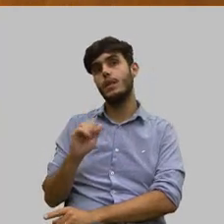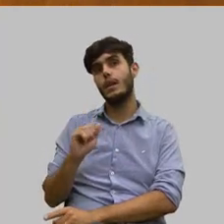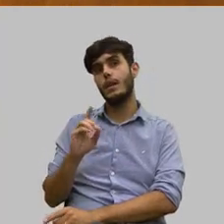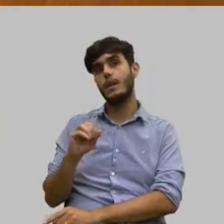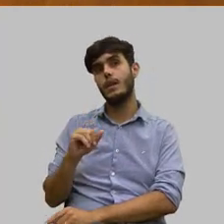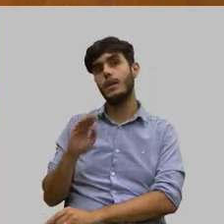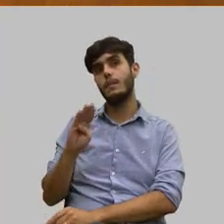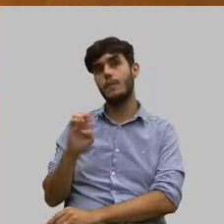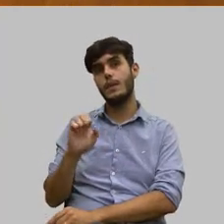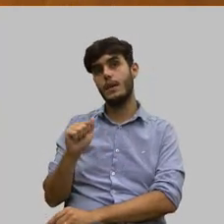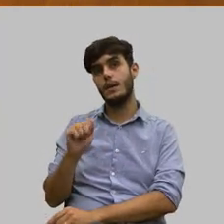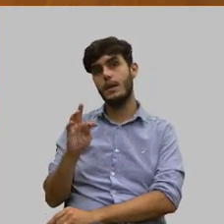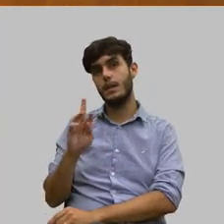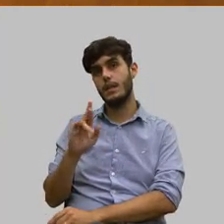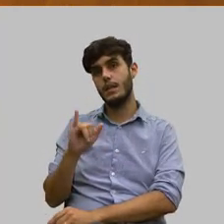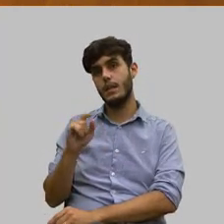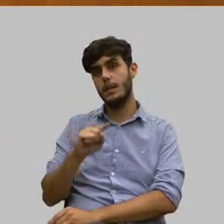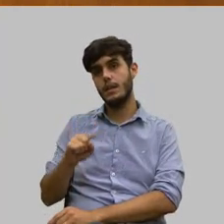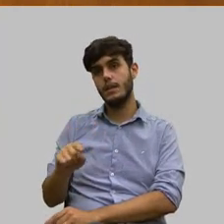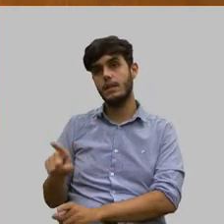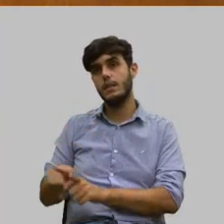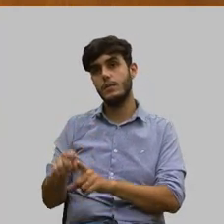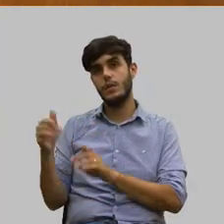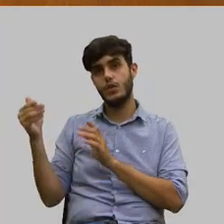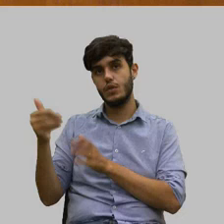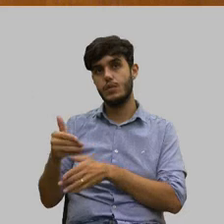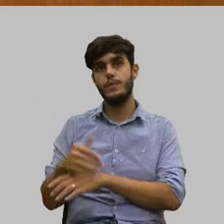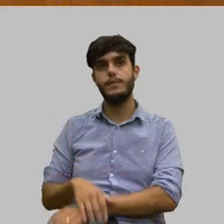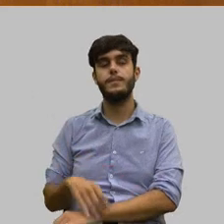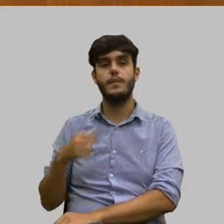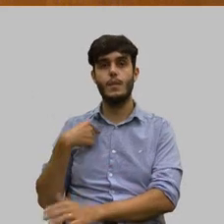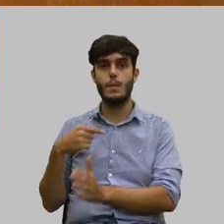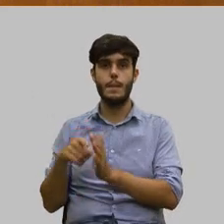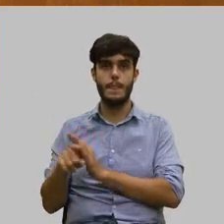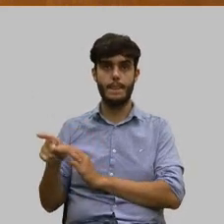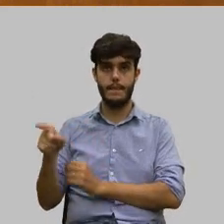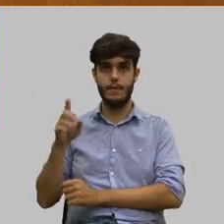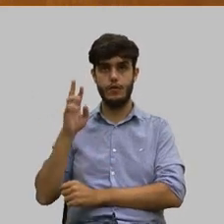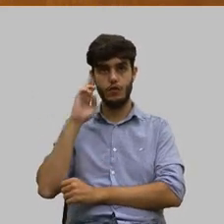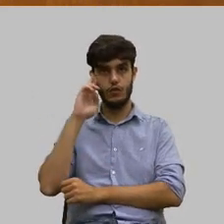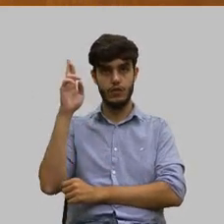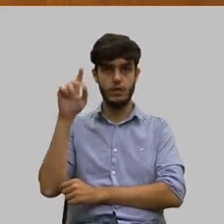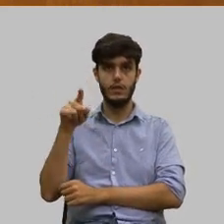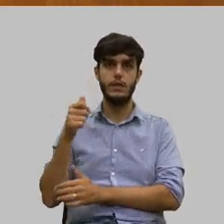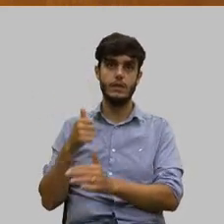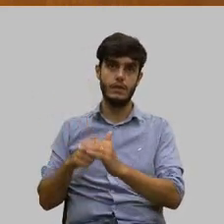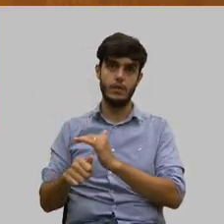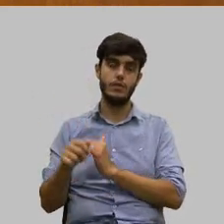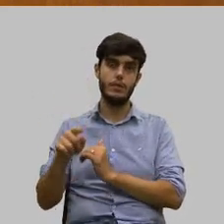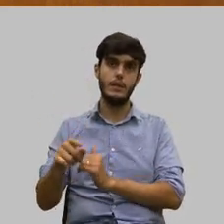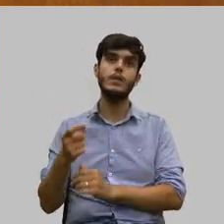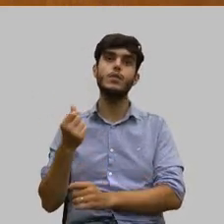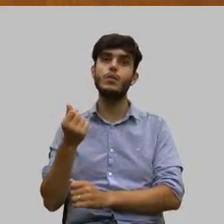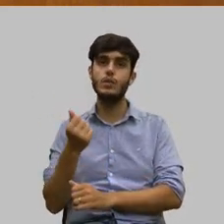Cerqueira Acabei de fazer a pergunta que o comandante sobre rubrica investimento e